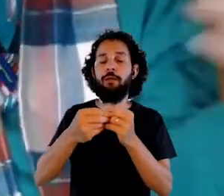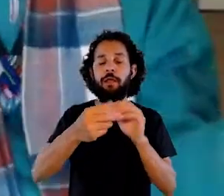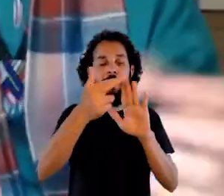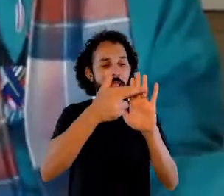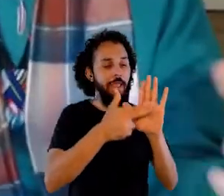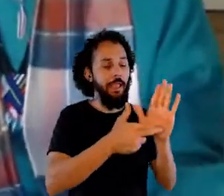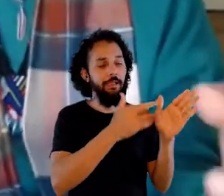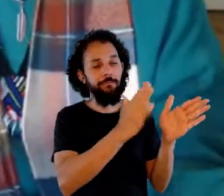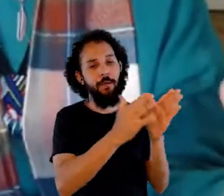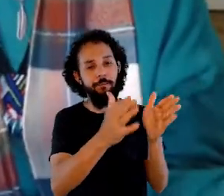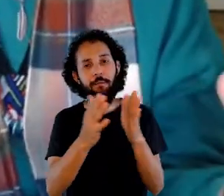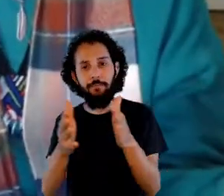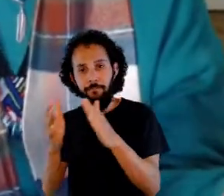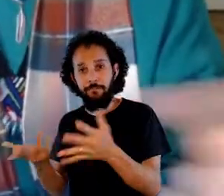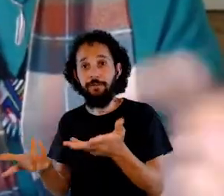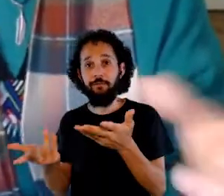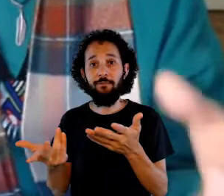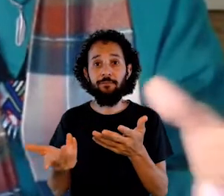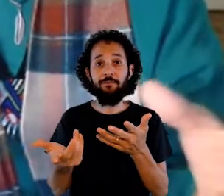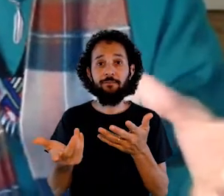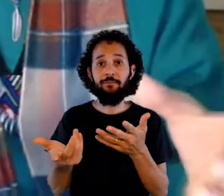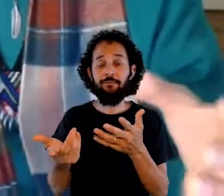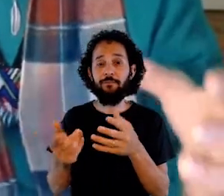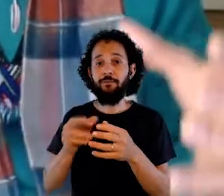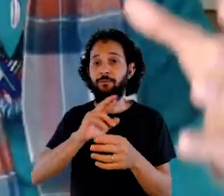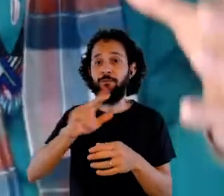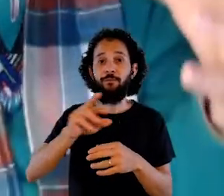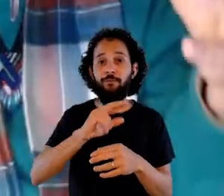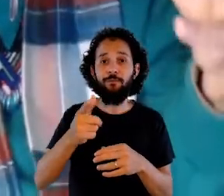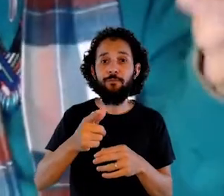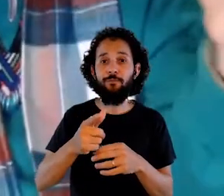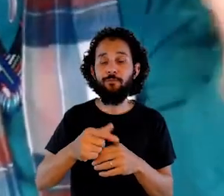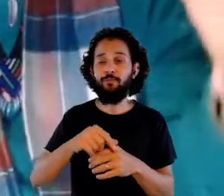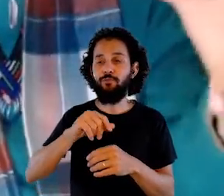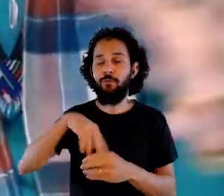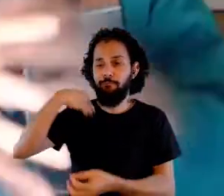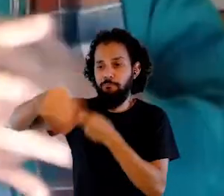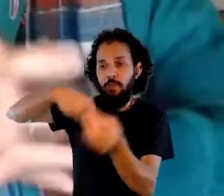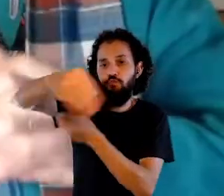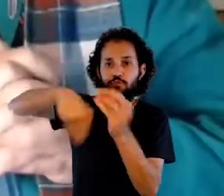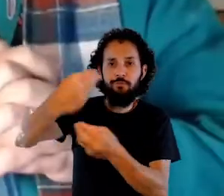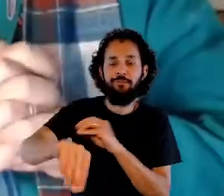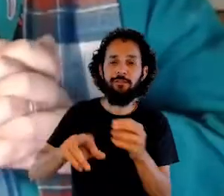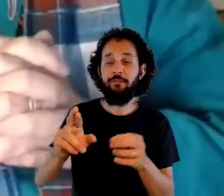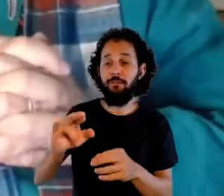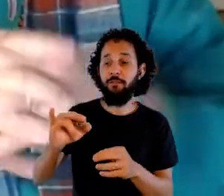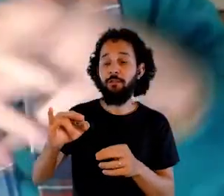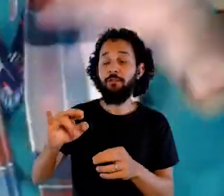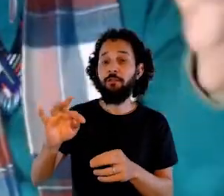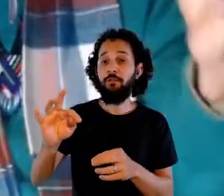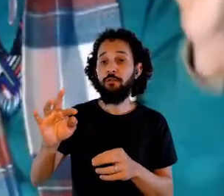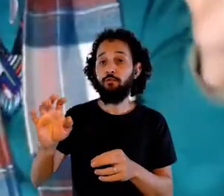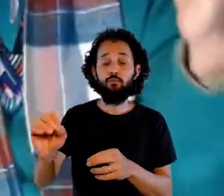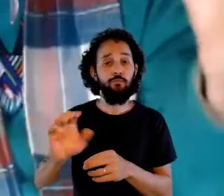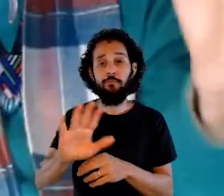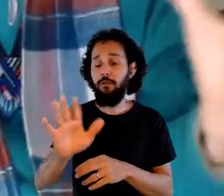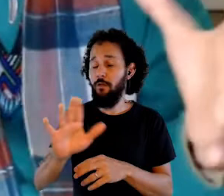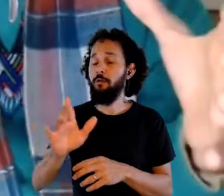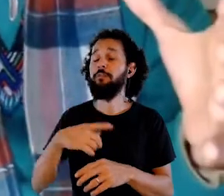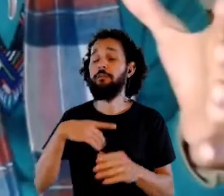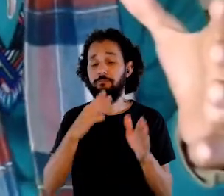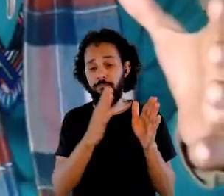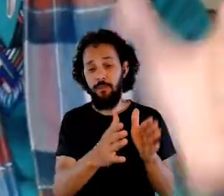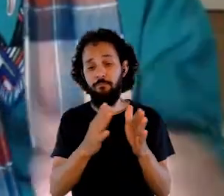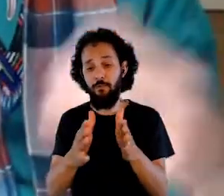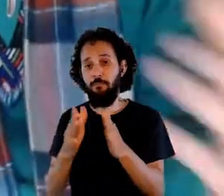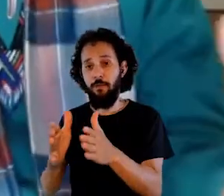é um juntó de ritos. Né? Os ritos eles entram nos momentos já tudo já programados, dentro de